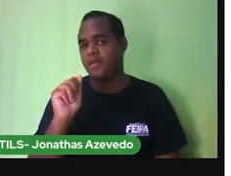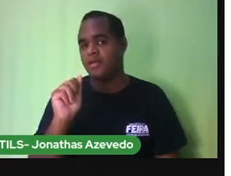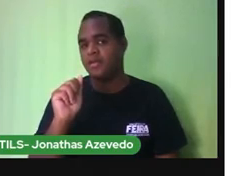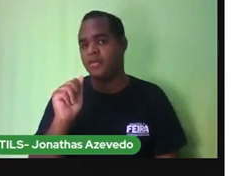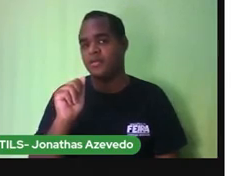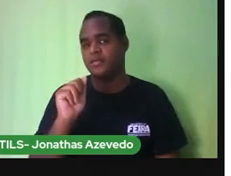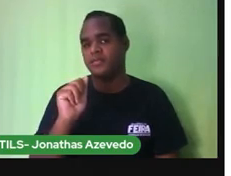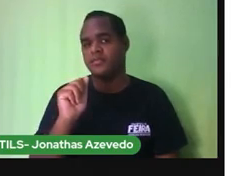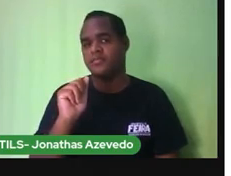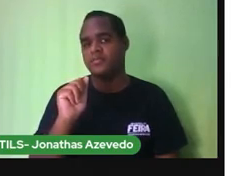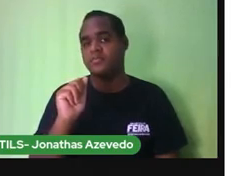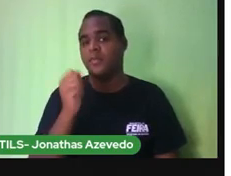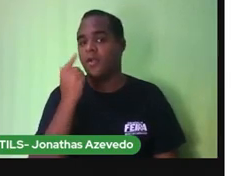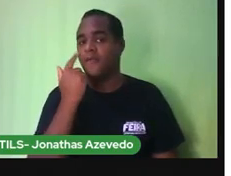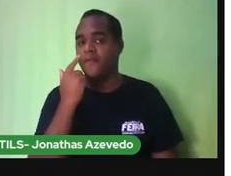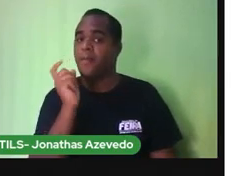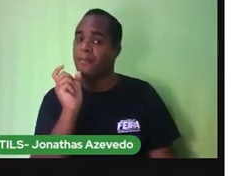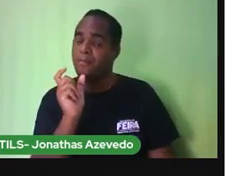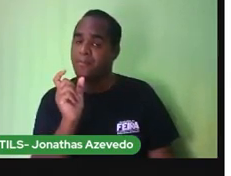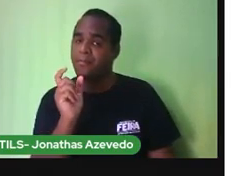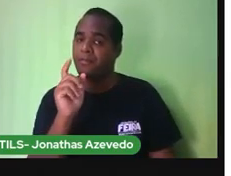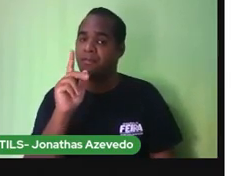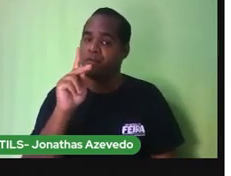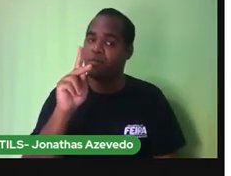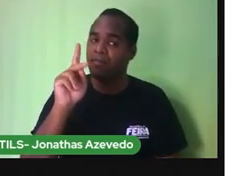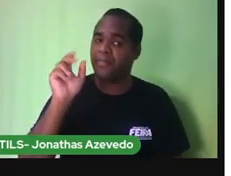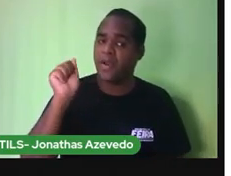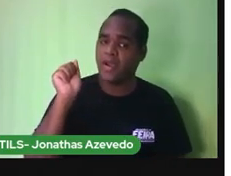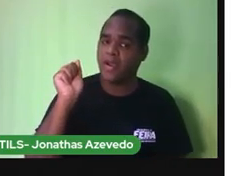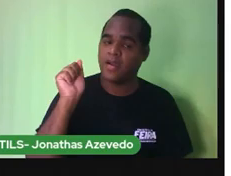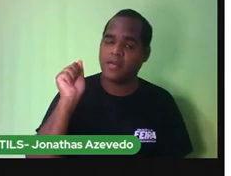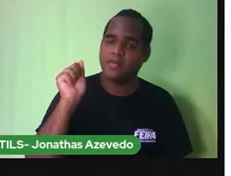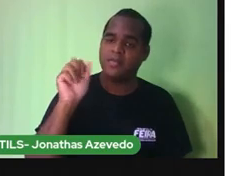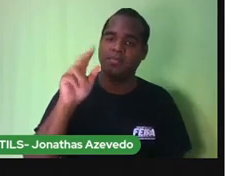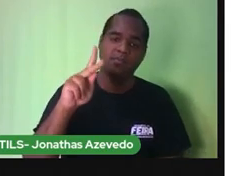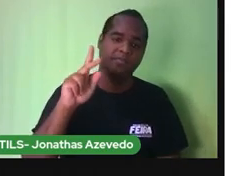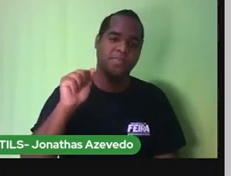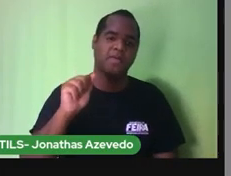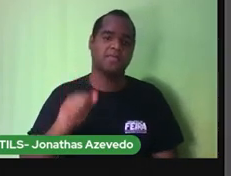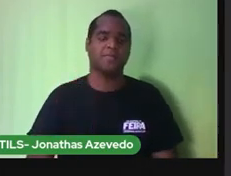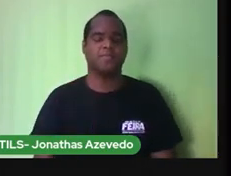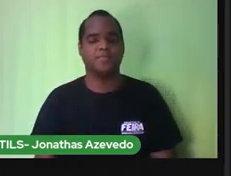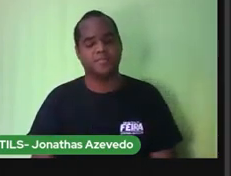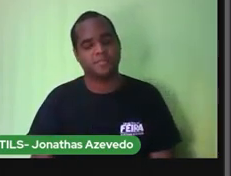e não é só com Alecrim apê e com a sílaba tá